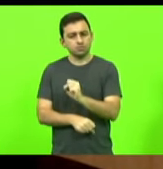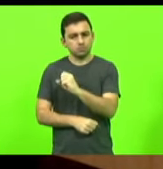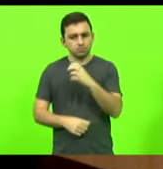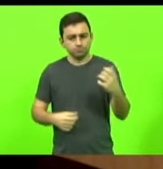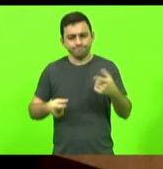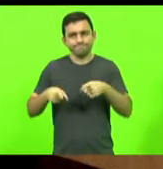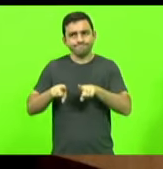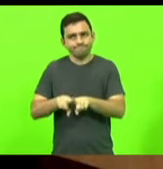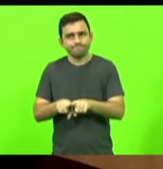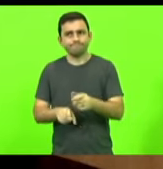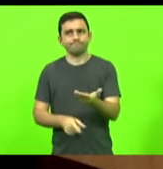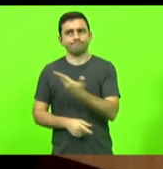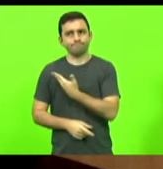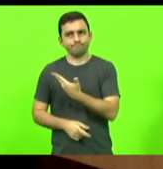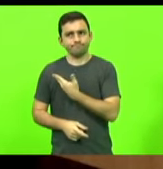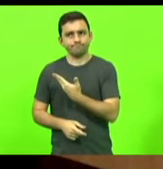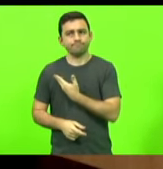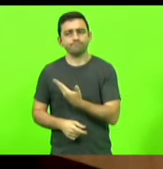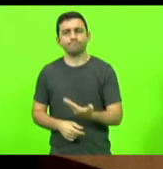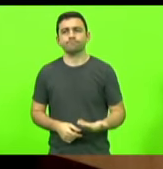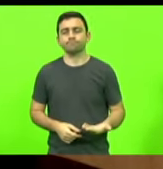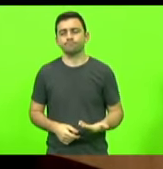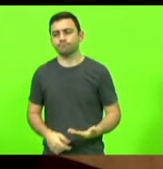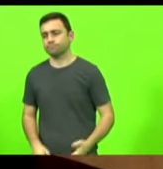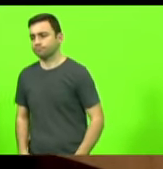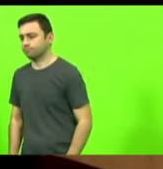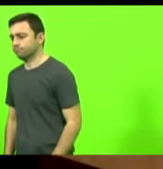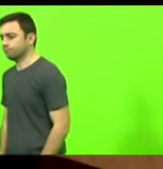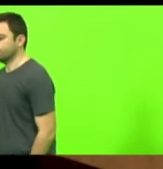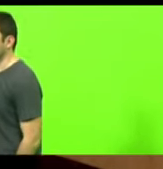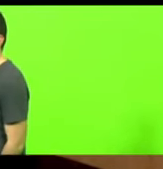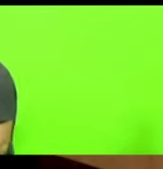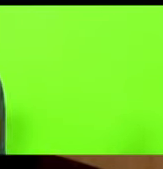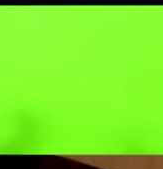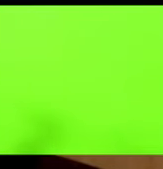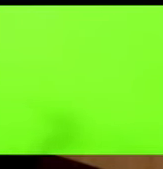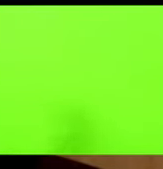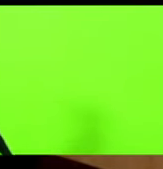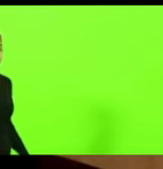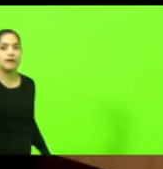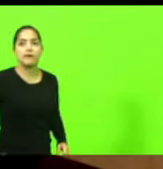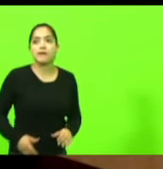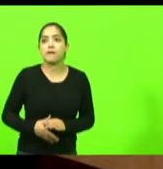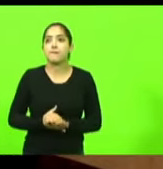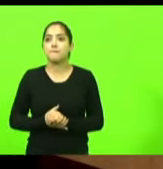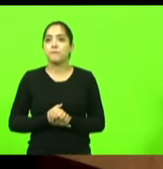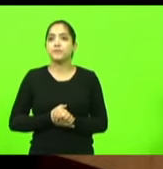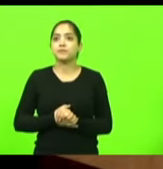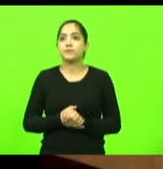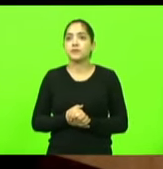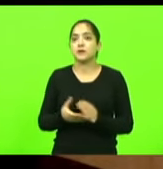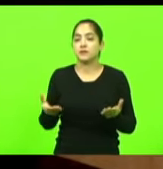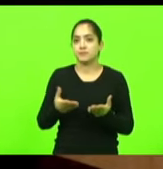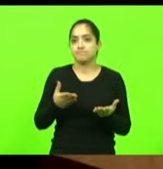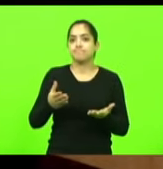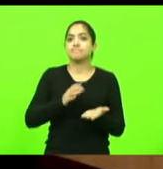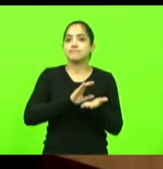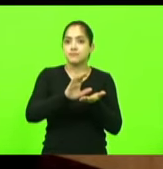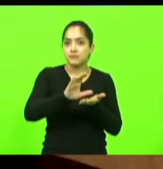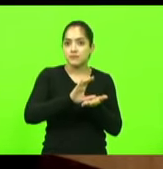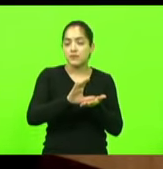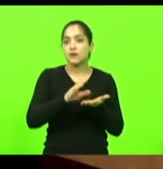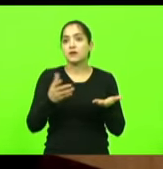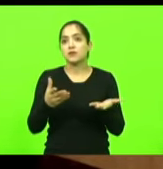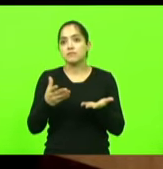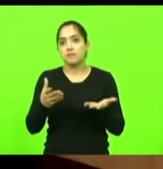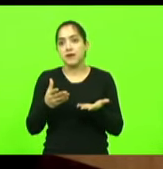parceiro, amigo, que precisa também de investimentos federais. Somos um Estado que gera recursos, mas que também tem